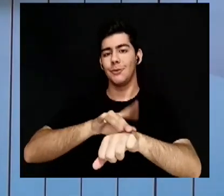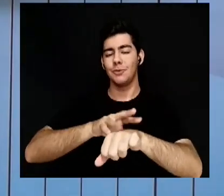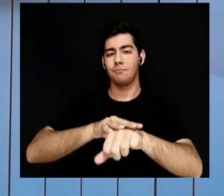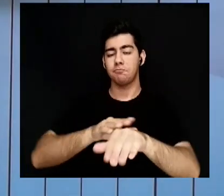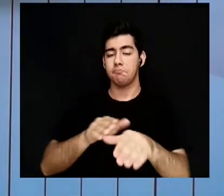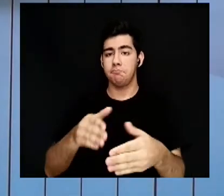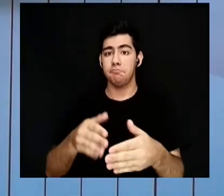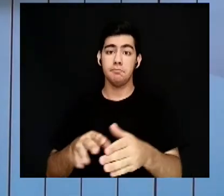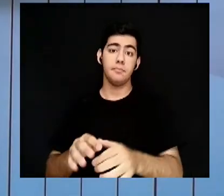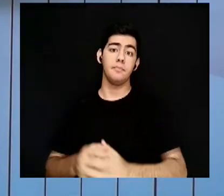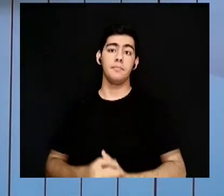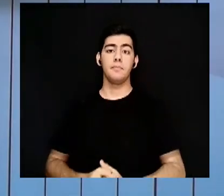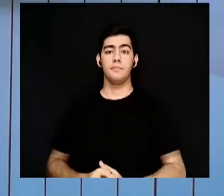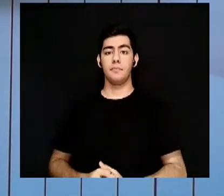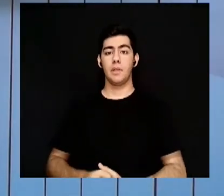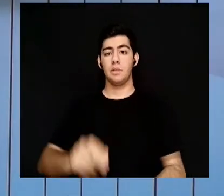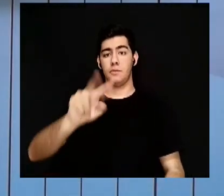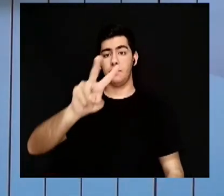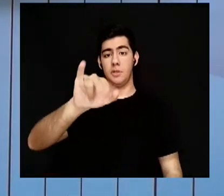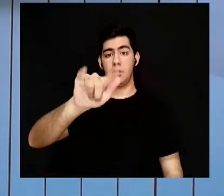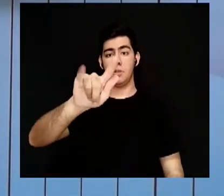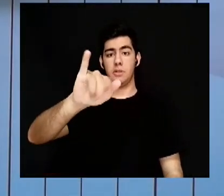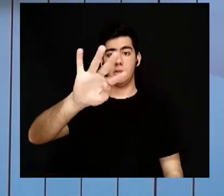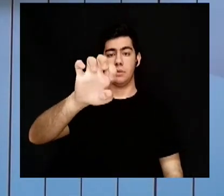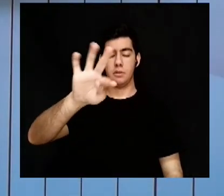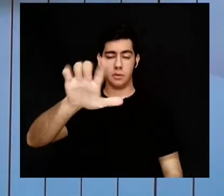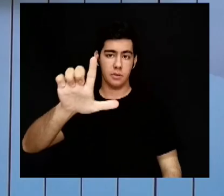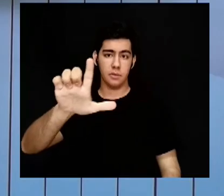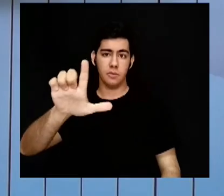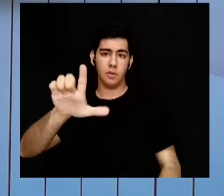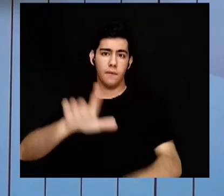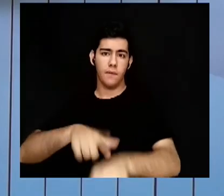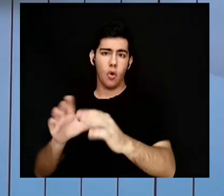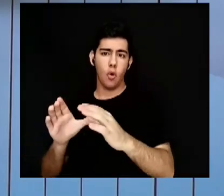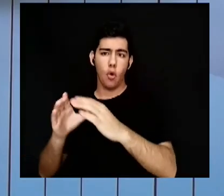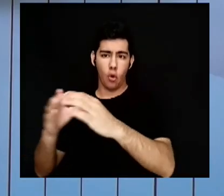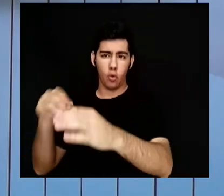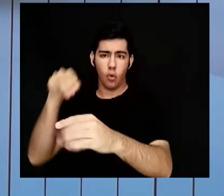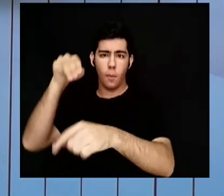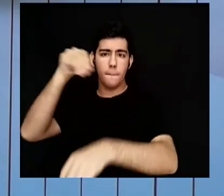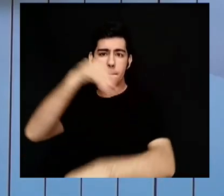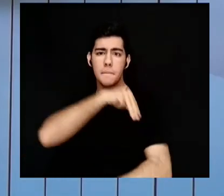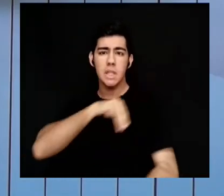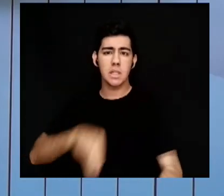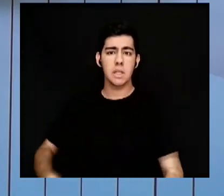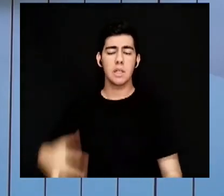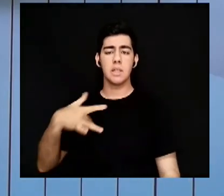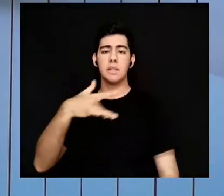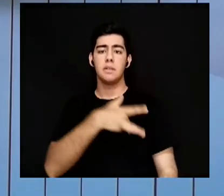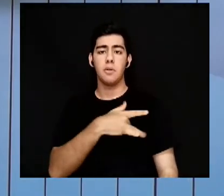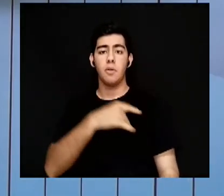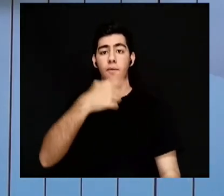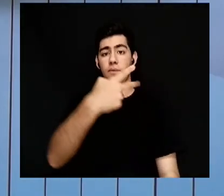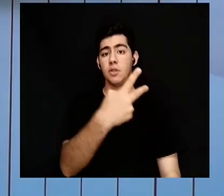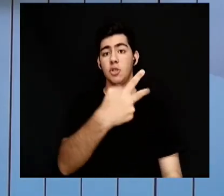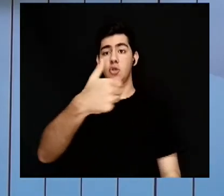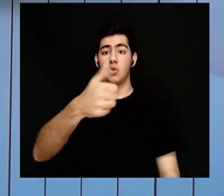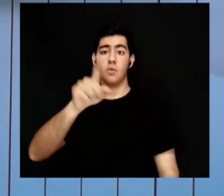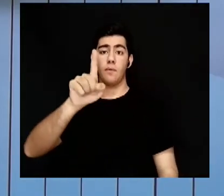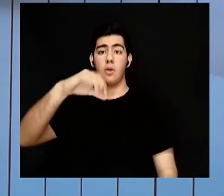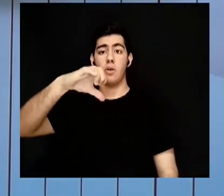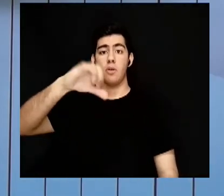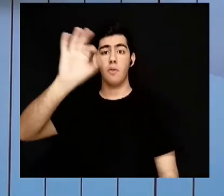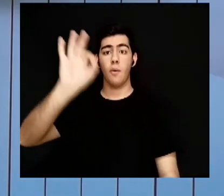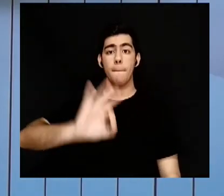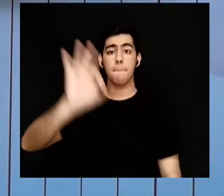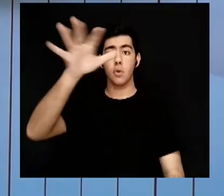Vigitel 2023, levantamento do Ministério da Saúde, 21,9% dos adultos nas capitais brasileiras